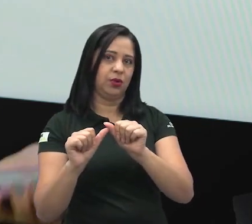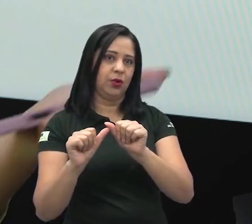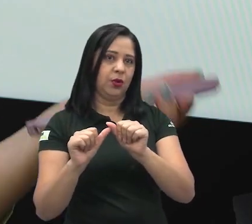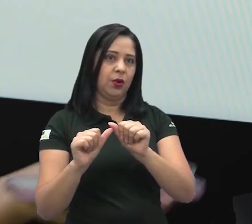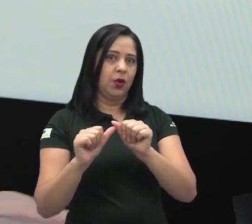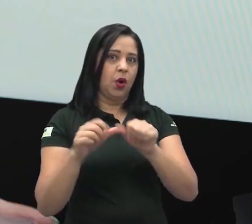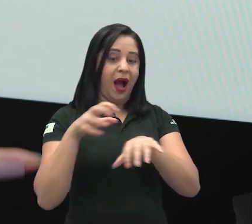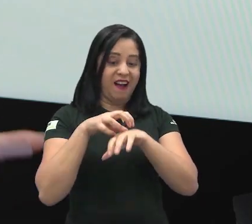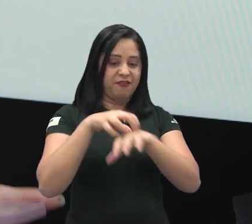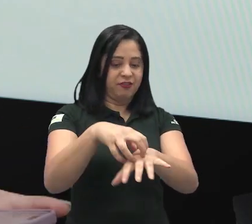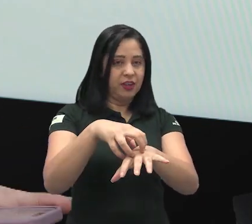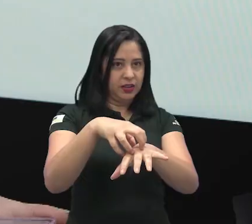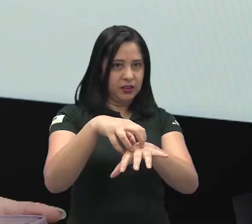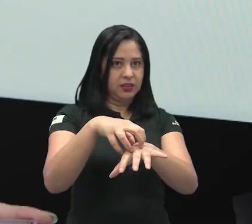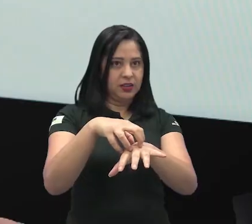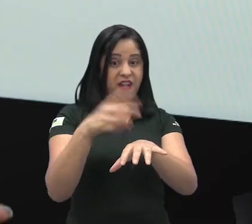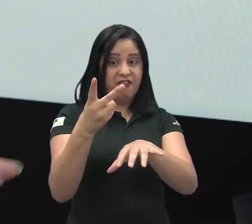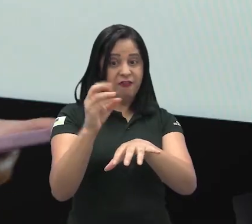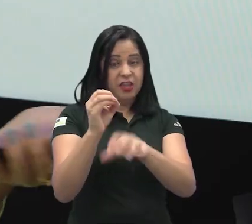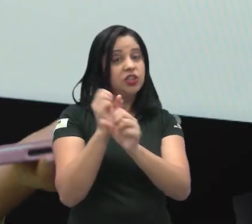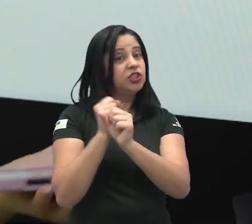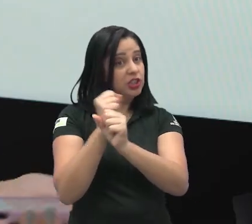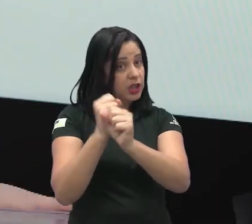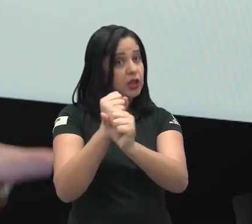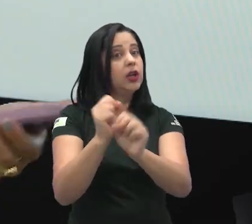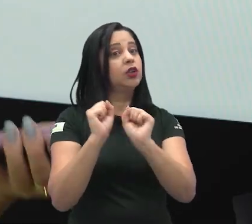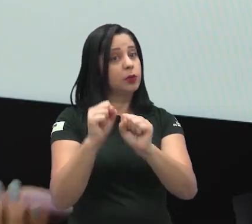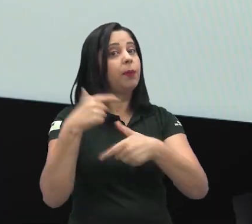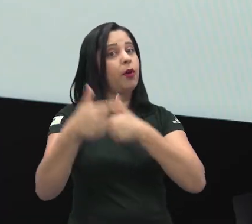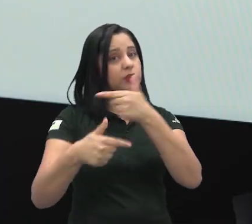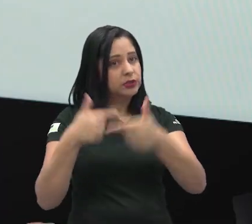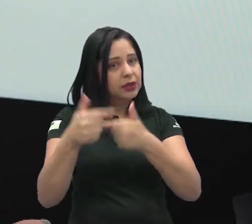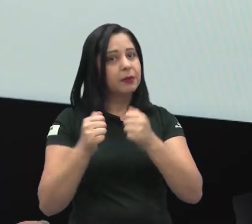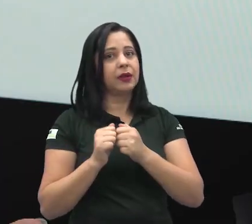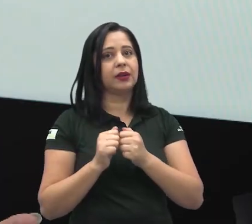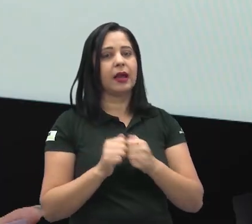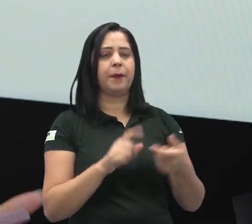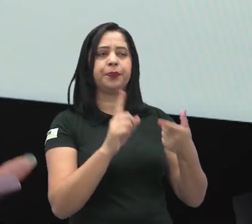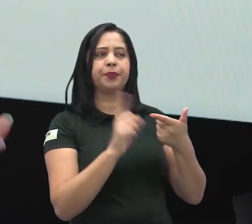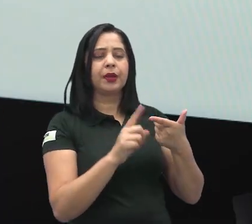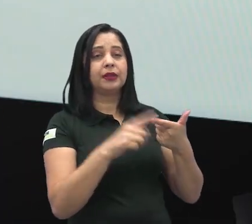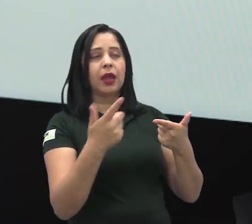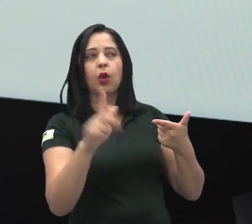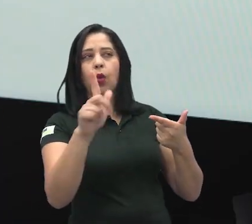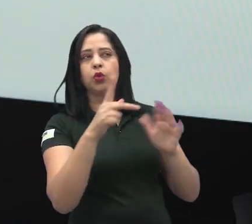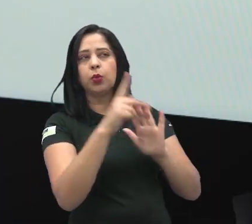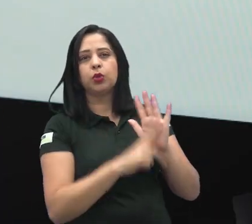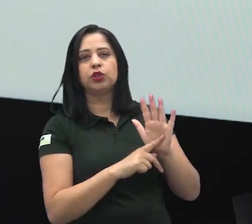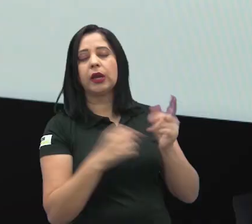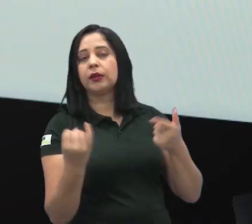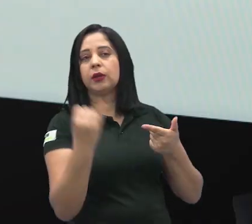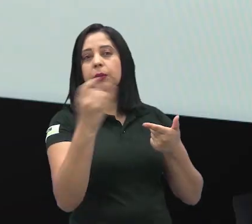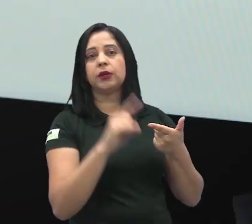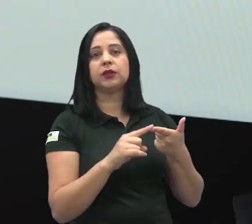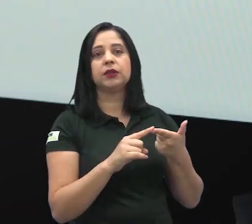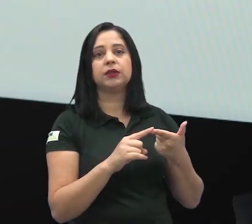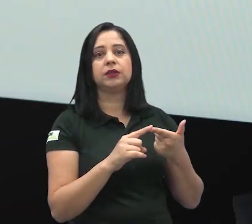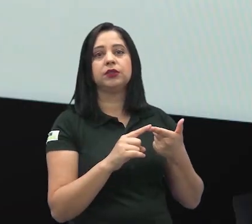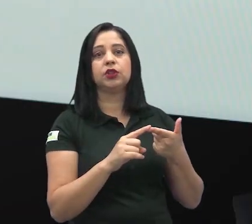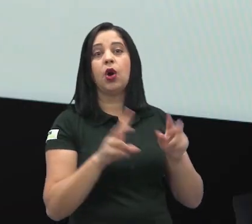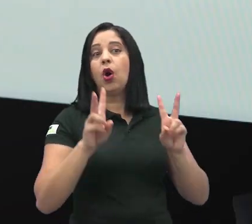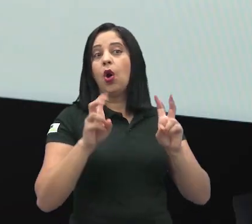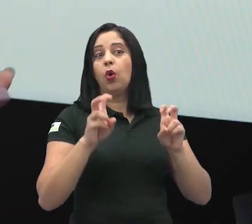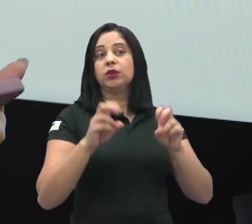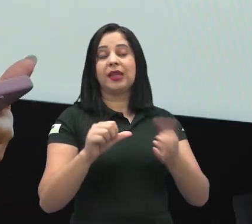Câmara, agora foi estendido para 20 anos. Então, isso ajudou muitas famílias que dependem desse trabalho. Teve outros projetos de lei também importantes, né,